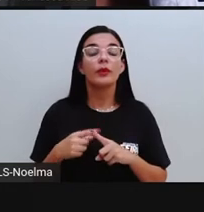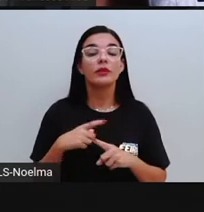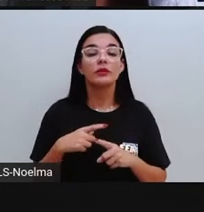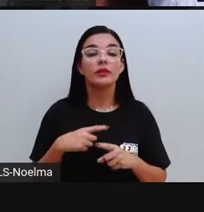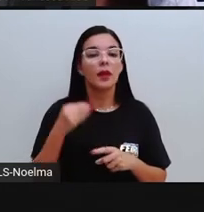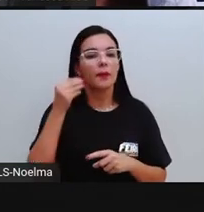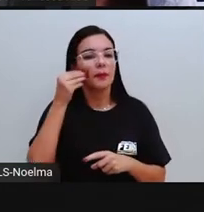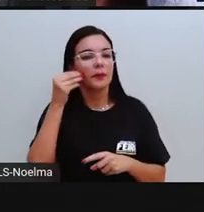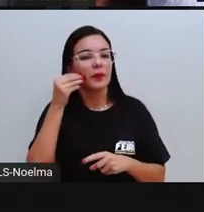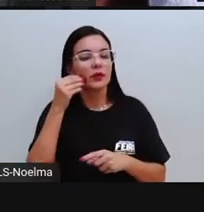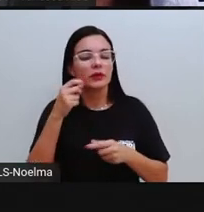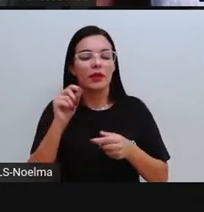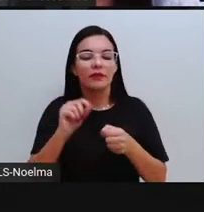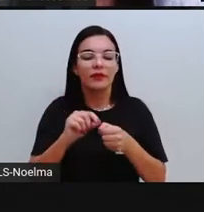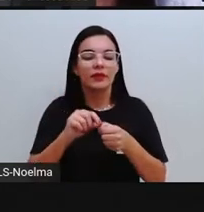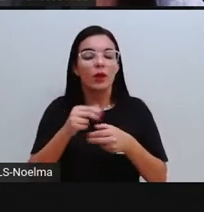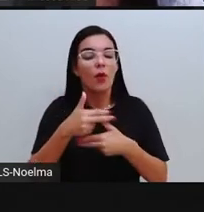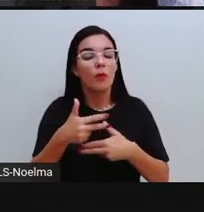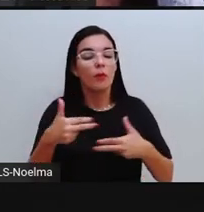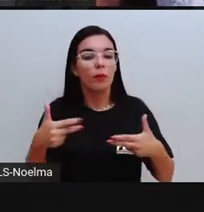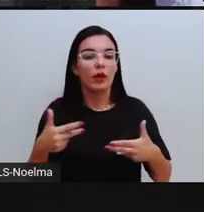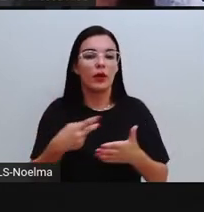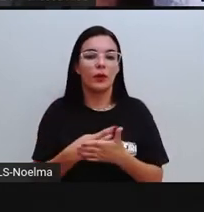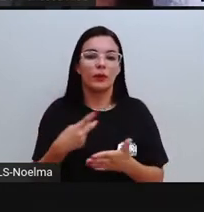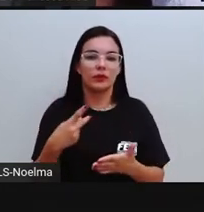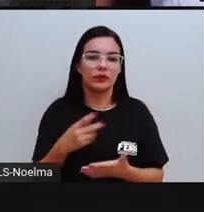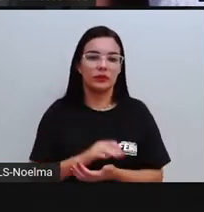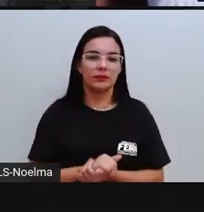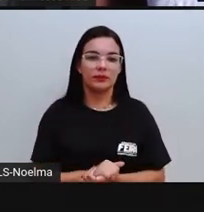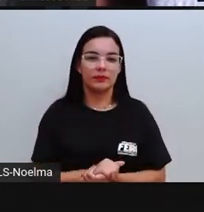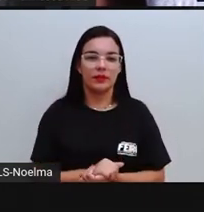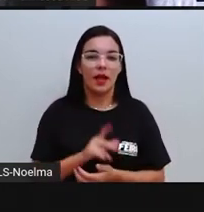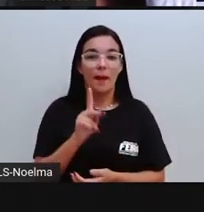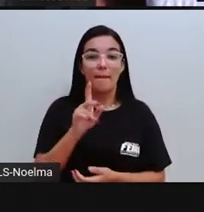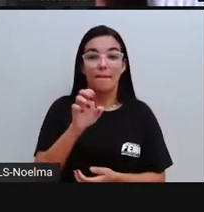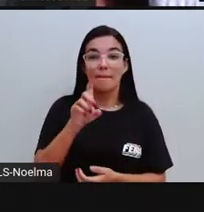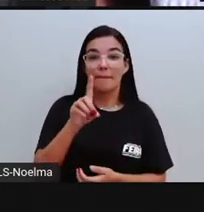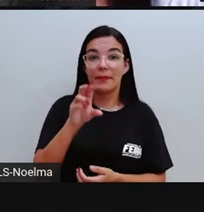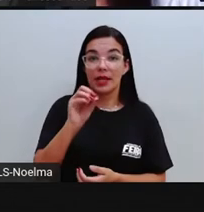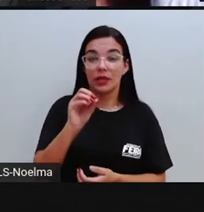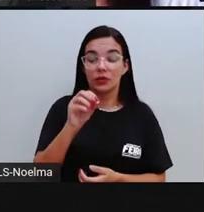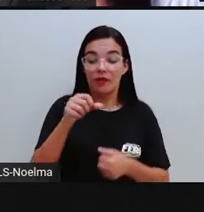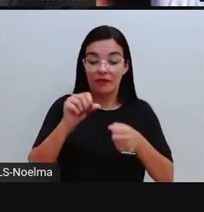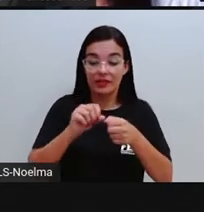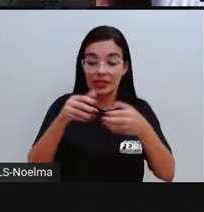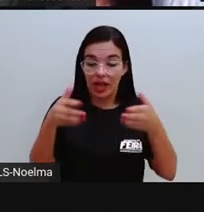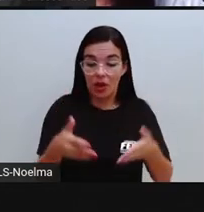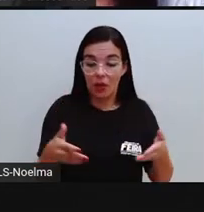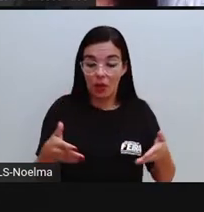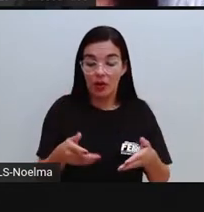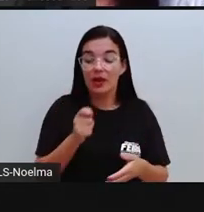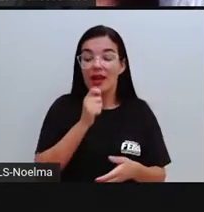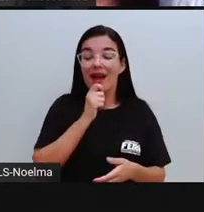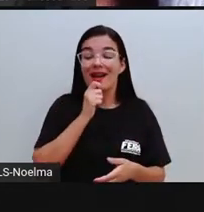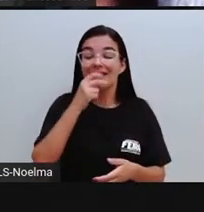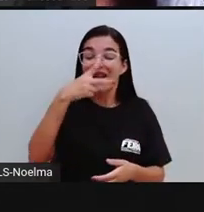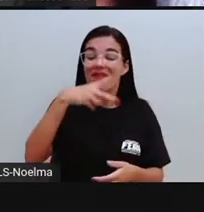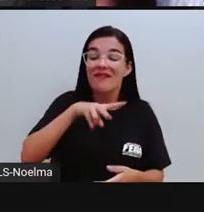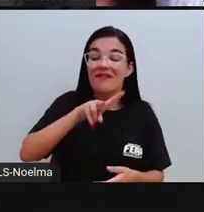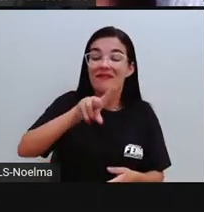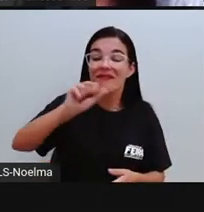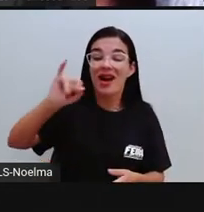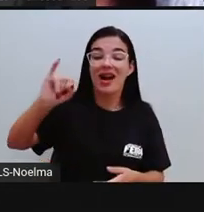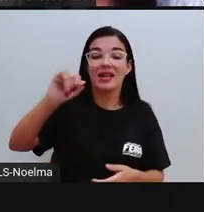expressam ação. É o que Pedro está fazendo, o que o Pedro ainda vai fazer. Perceberam a diferença aí no que a